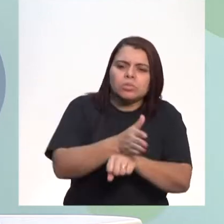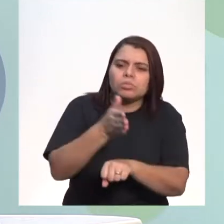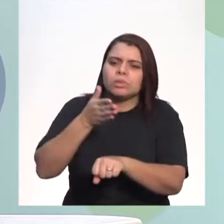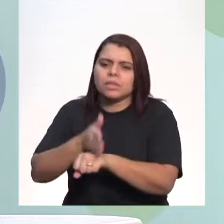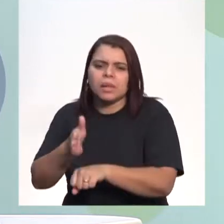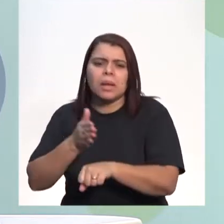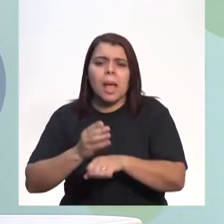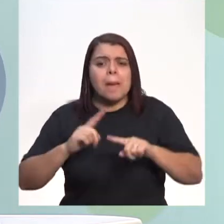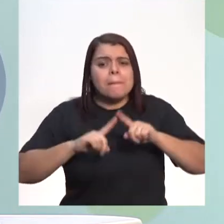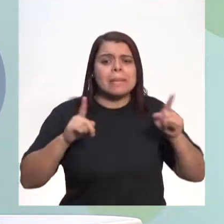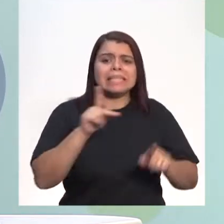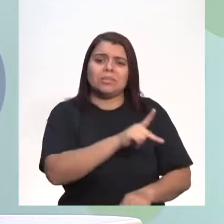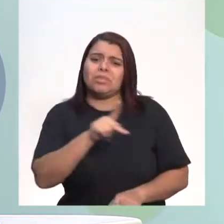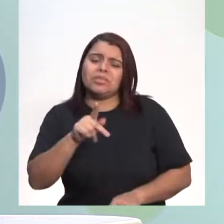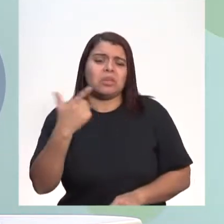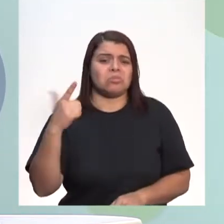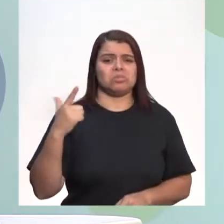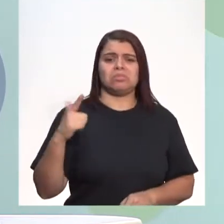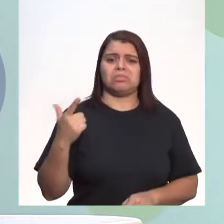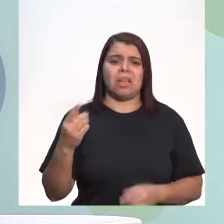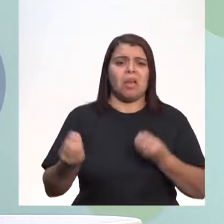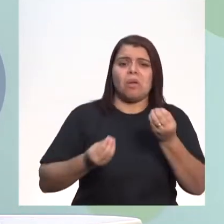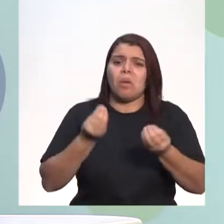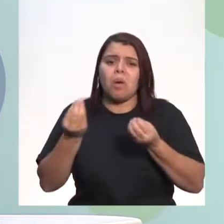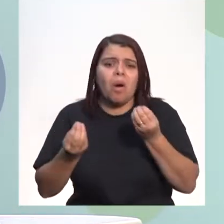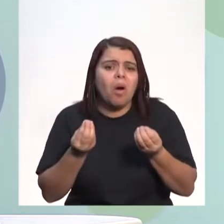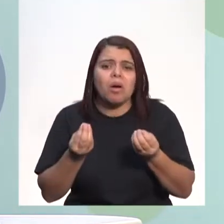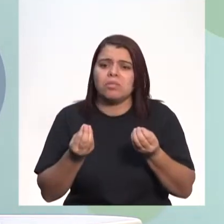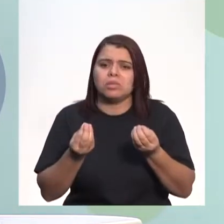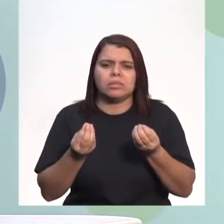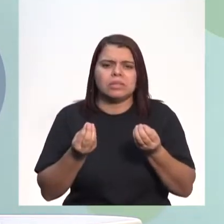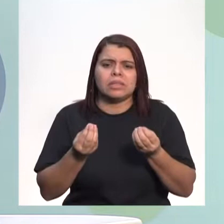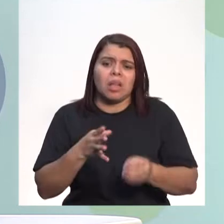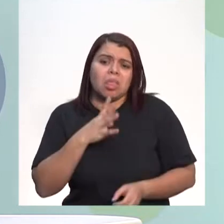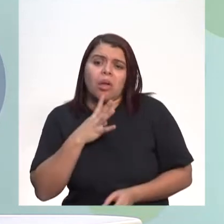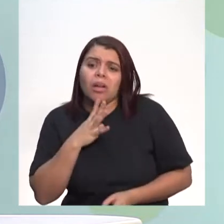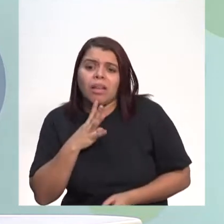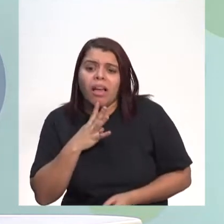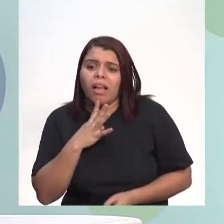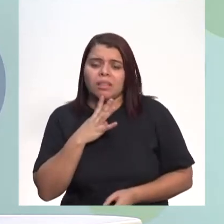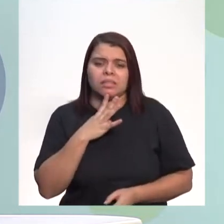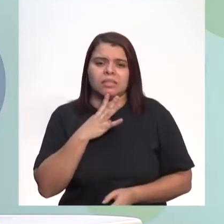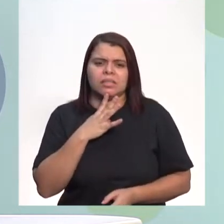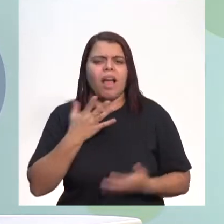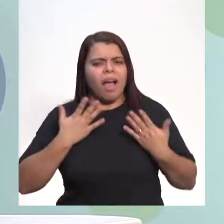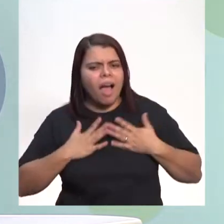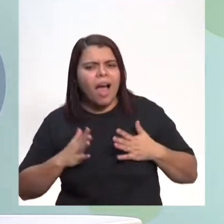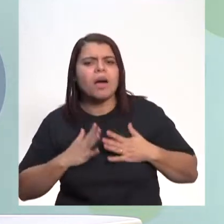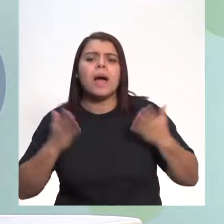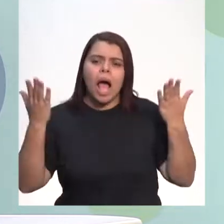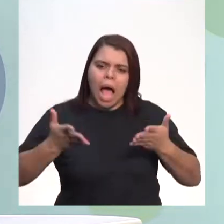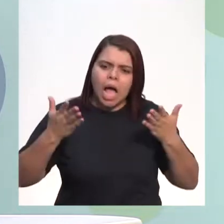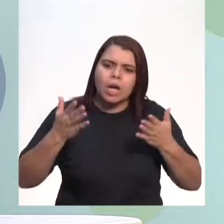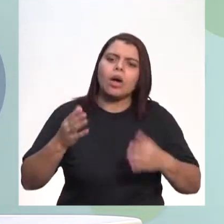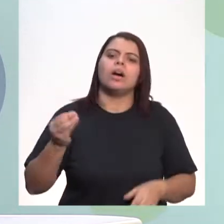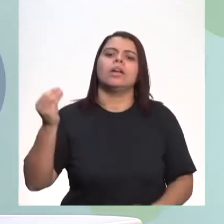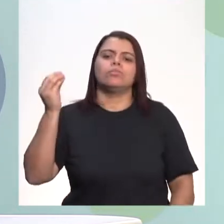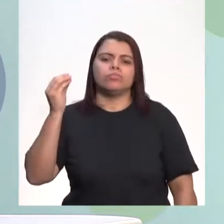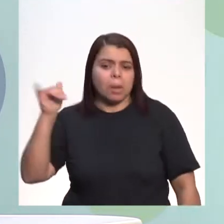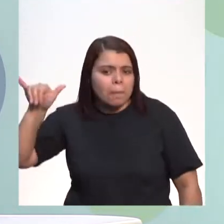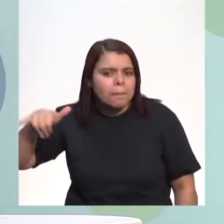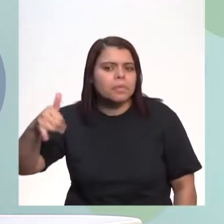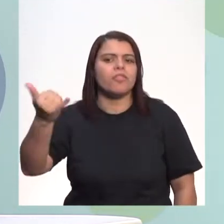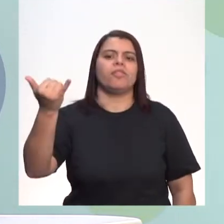algum professor ainda não tenha acessado, não tenha tomado conhecimento, não tenha tido tempo, é uma boa oportunidade